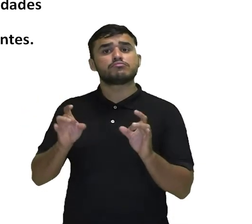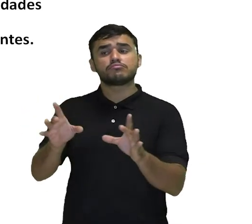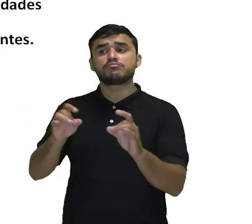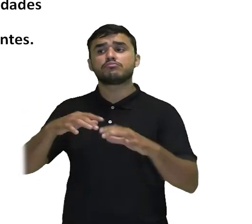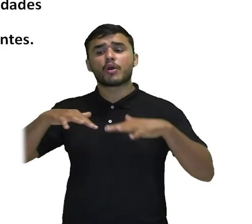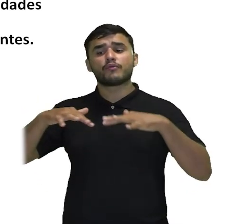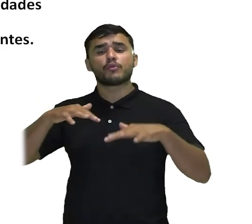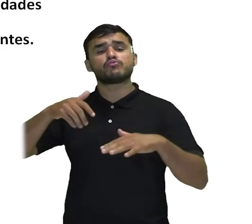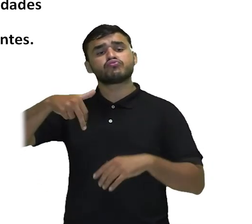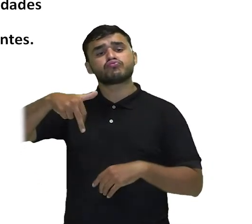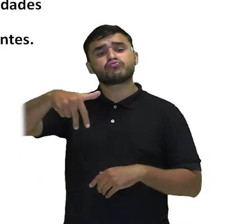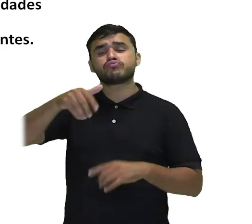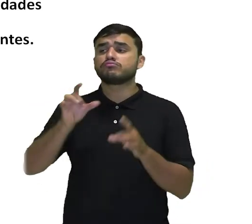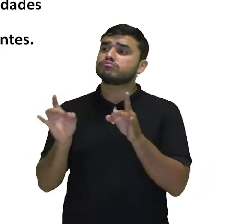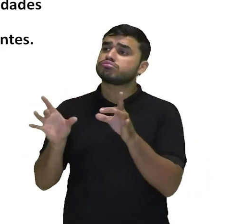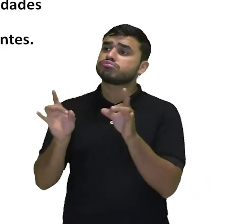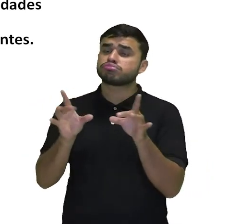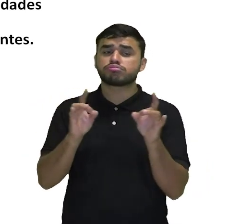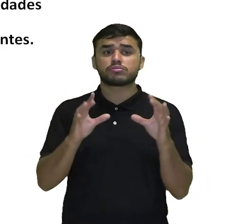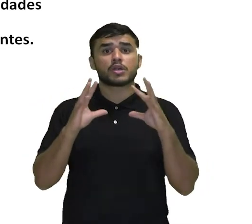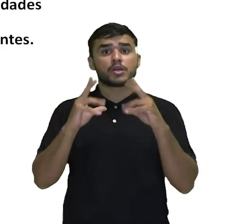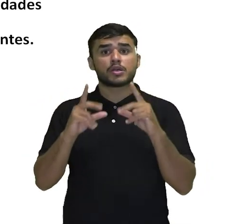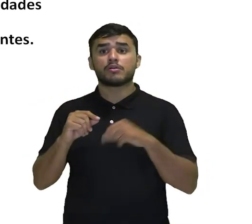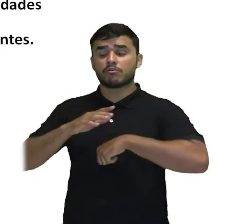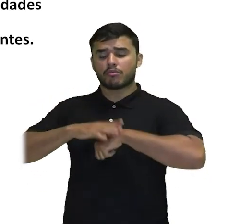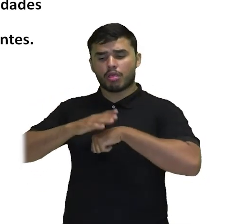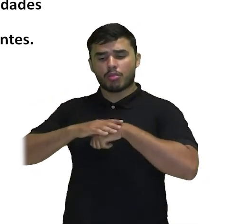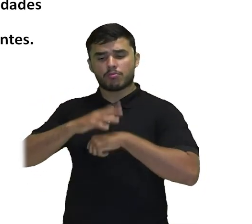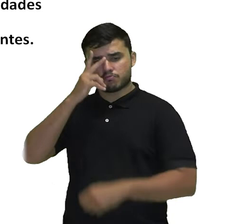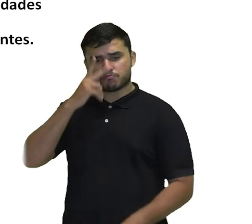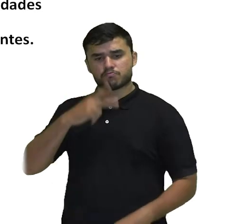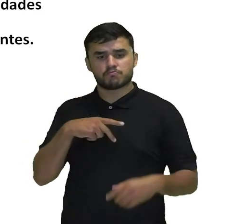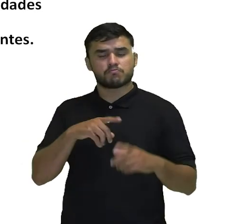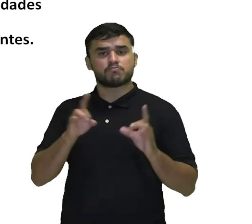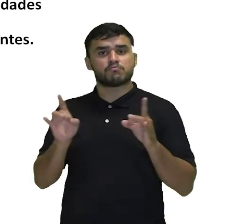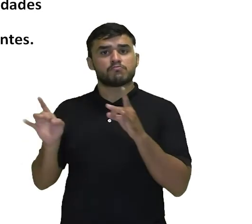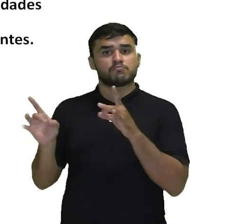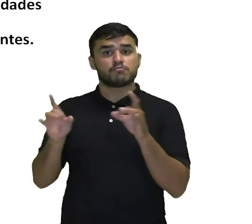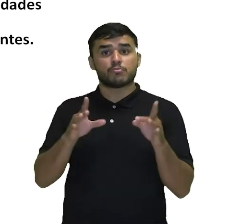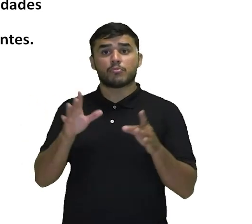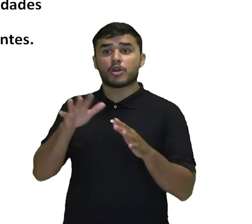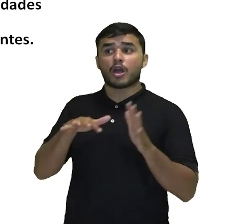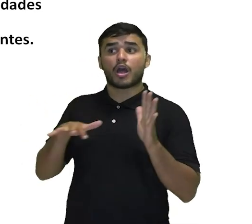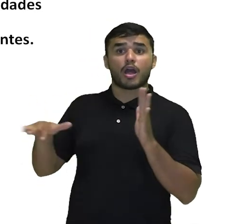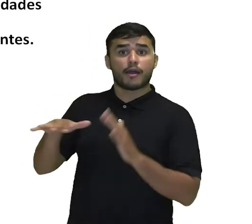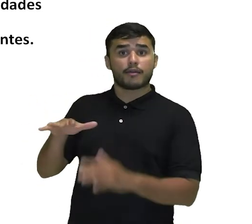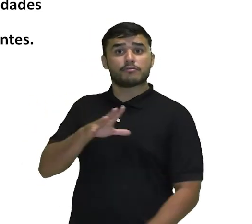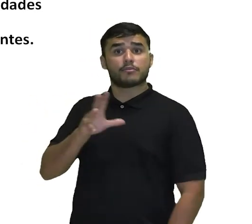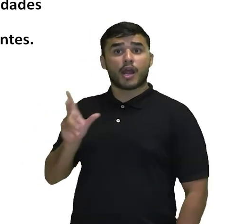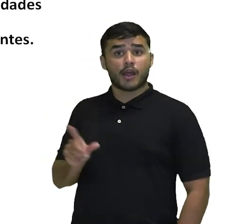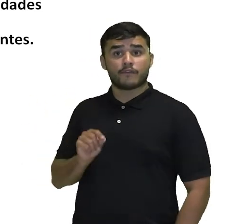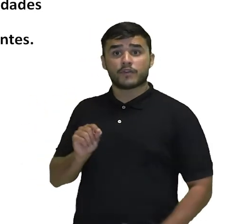para o negócio, bem como a autonomia e mobilidade, é tão típico da região.